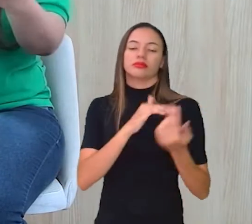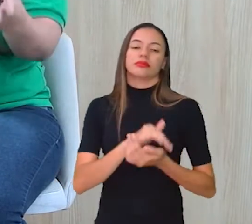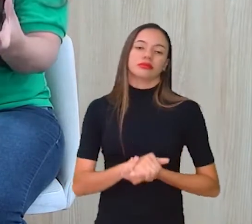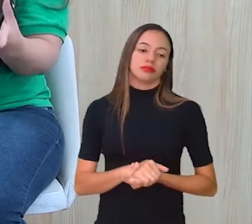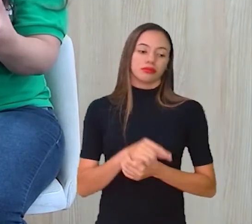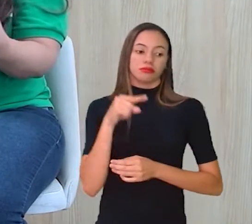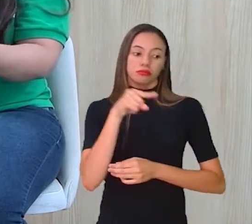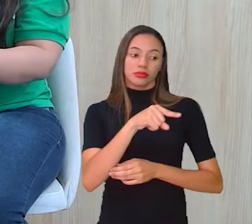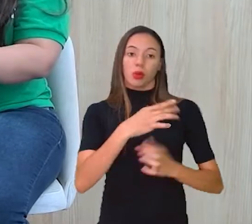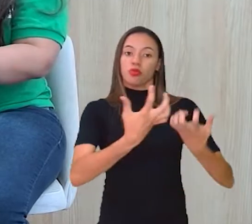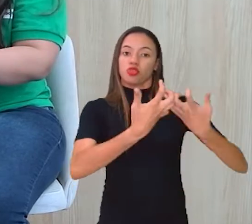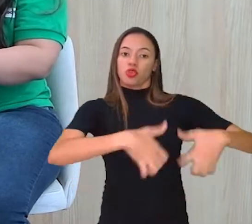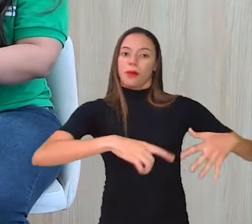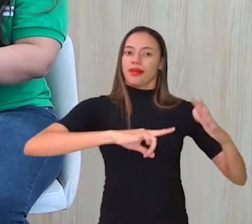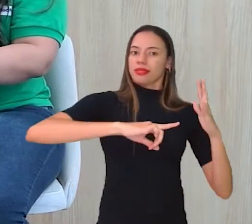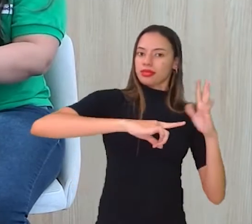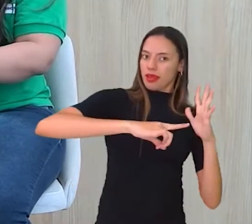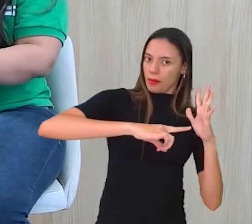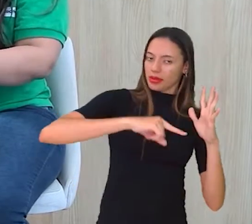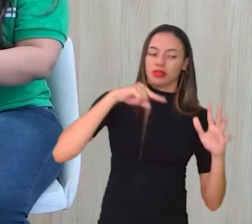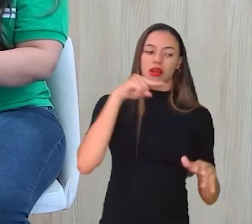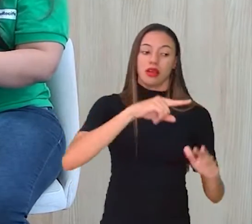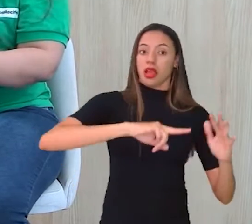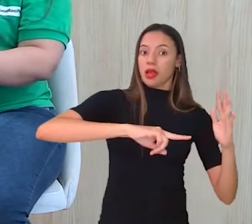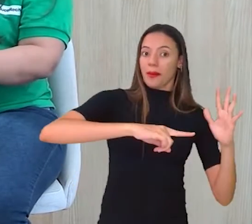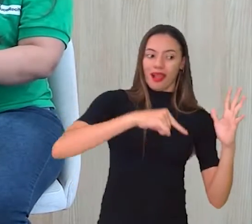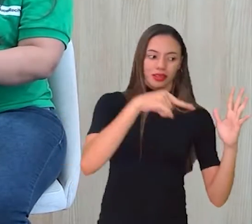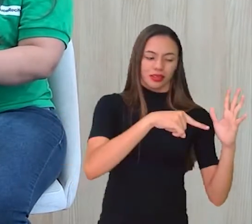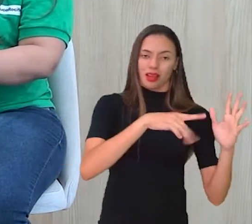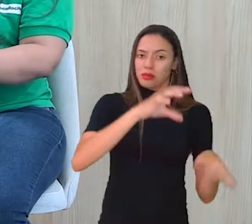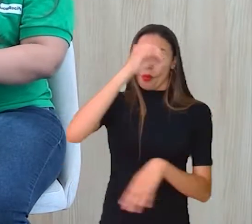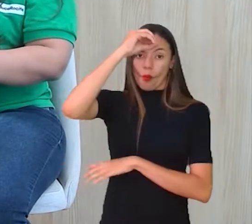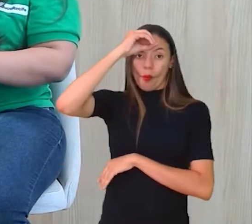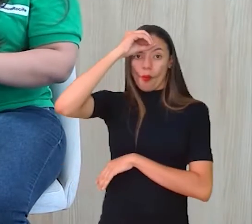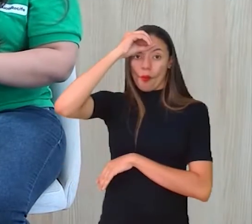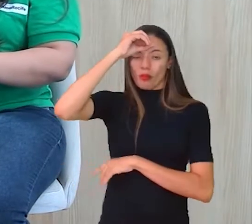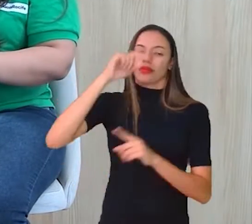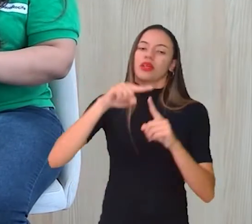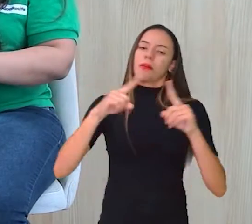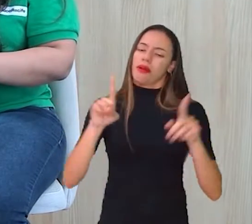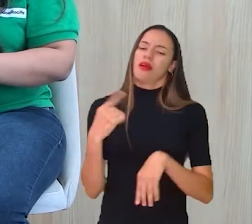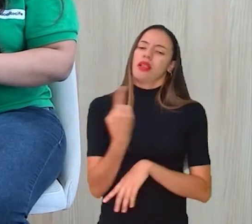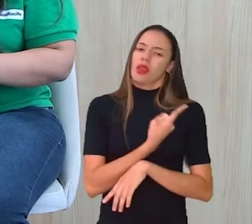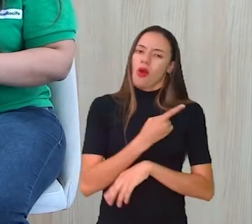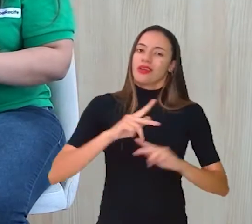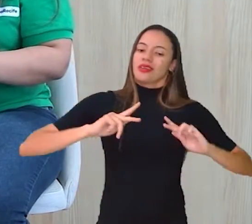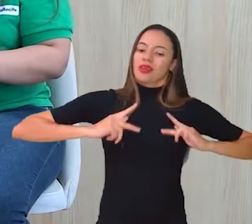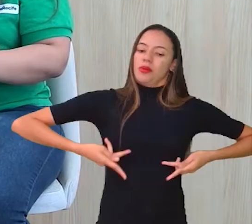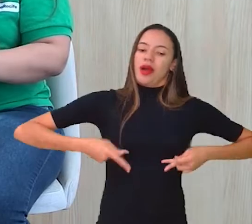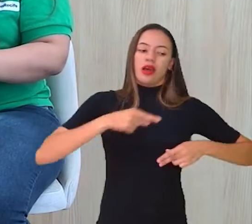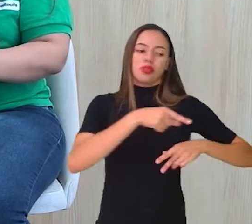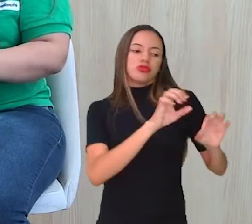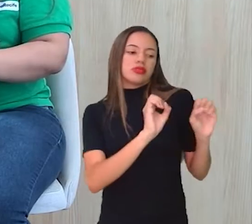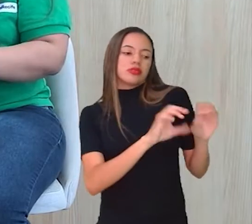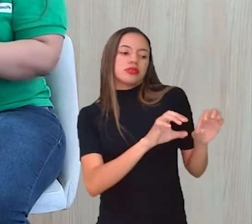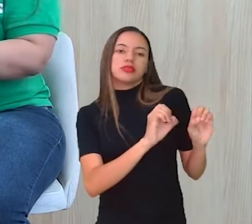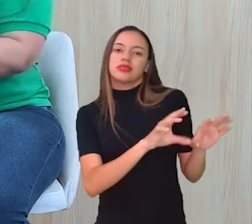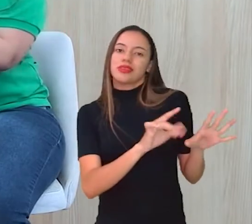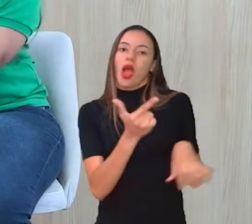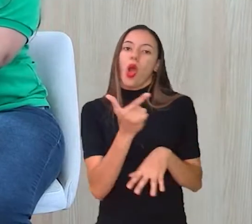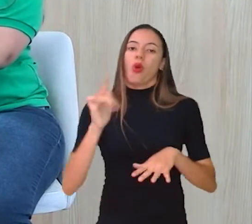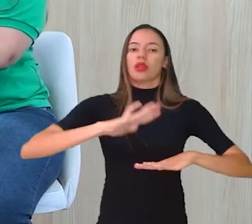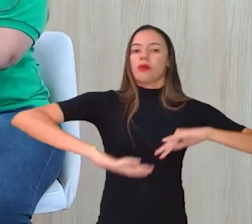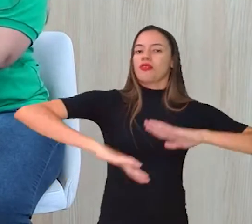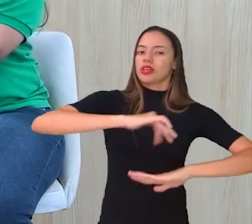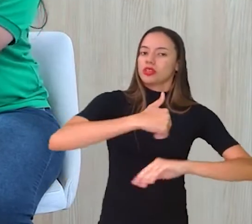por aquilo funcionar, não é, Tiago? Uma máquina não sabe de nada, mas a gente vai ensiná-la, então outras